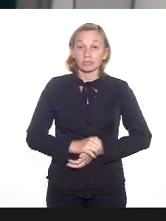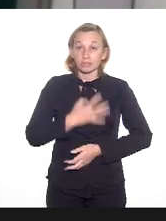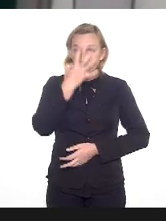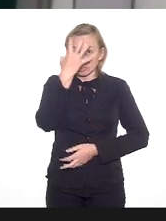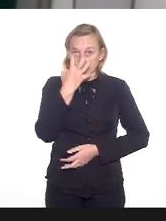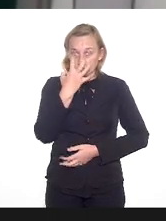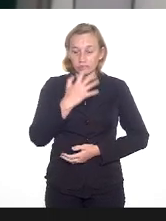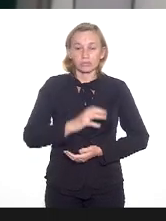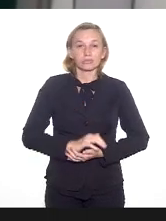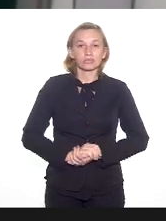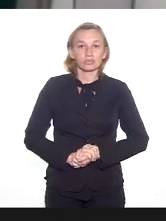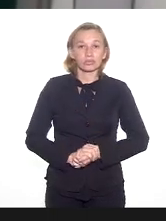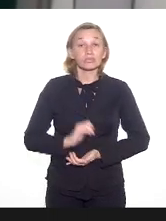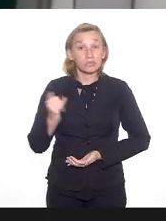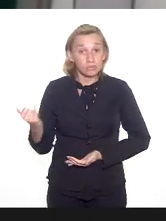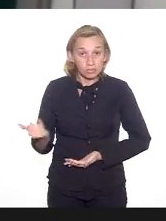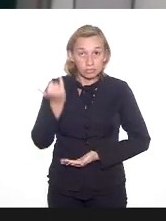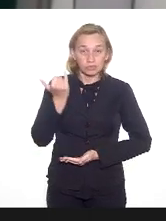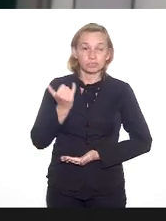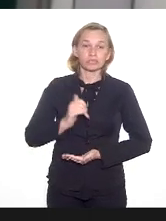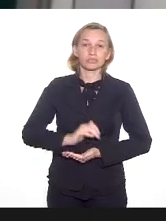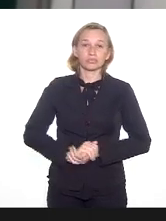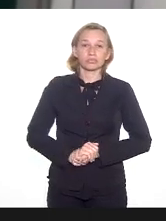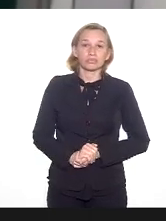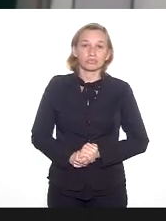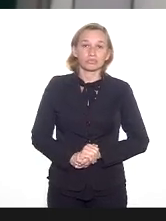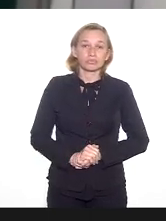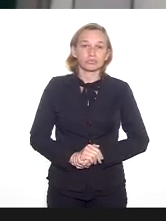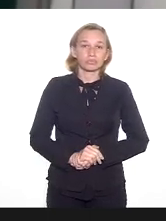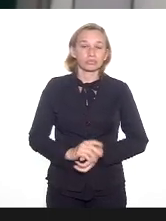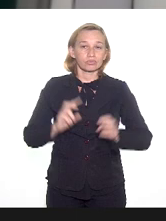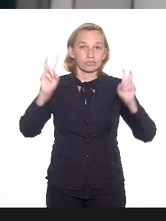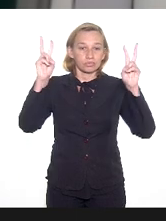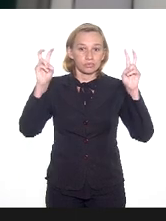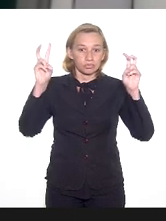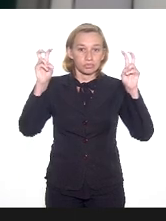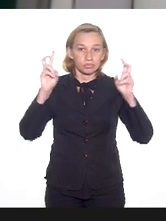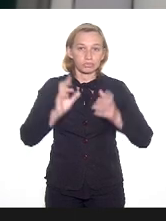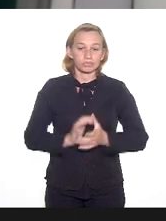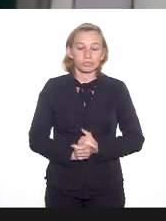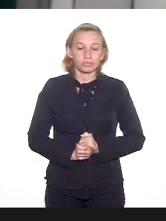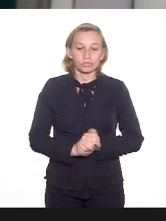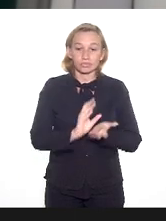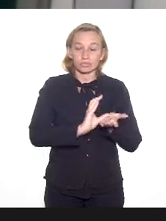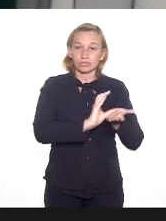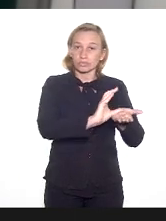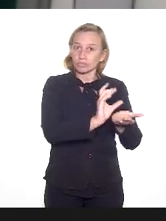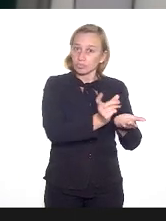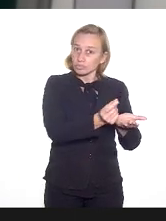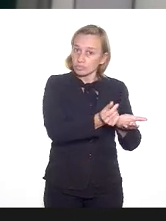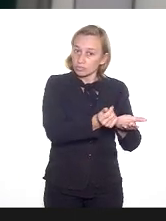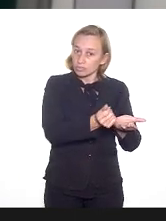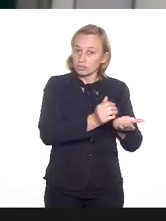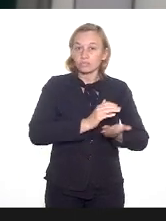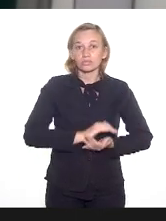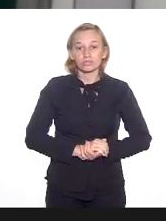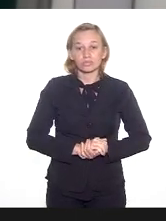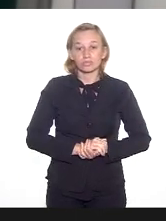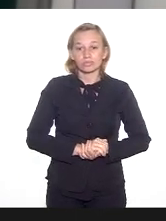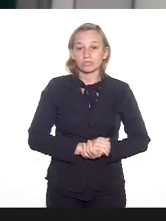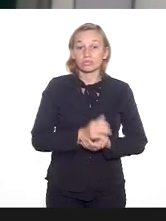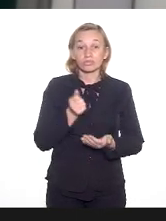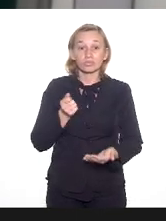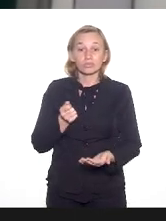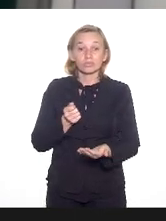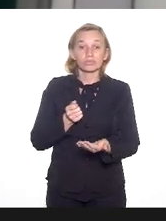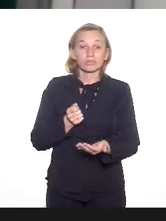gravidade, da maior importância. Nós estamos tratando de recursos que se destinam ao